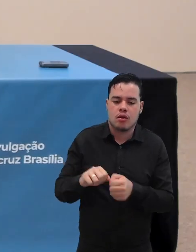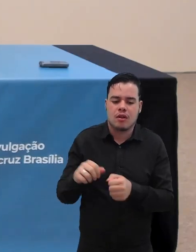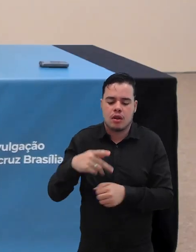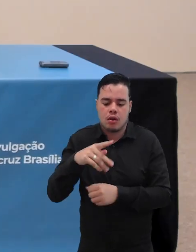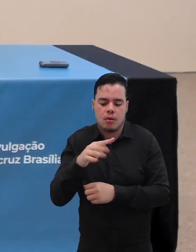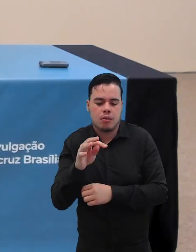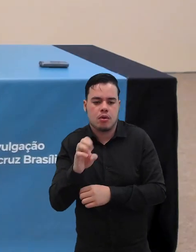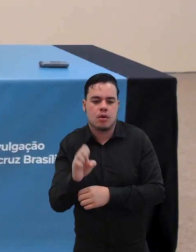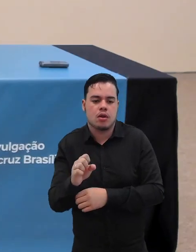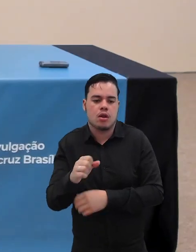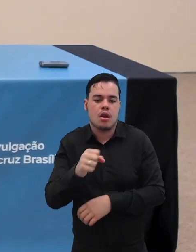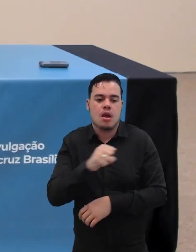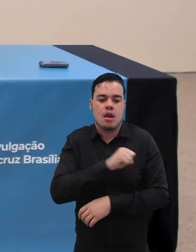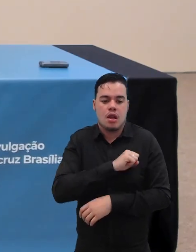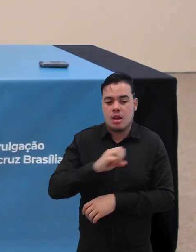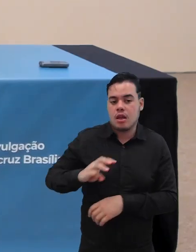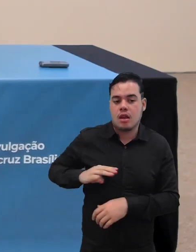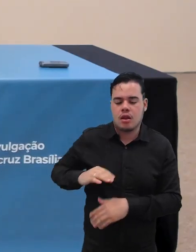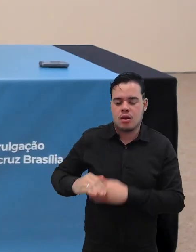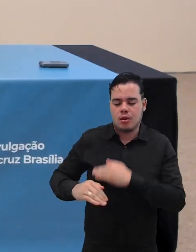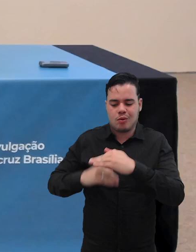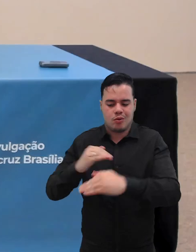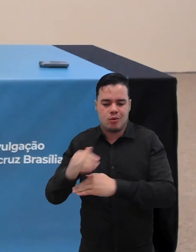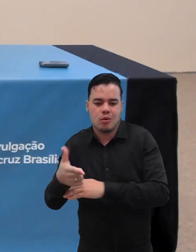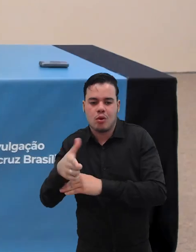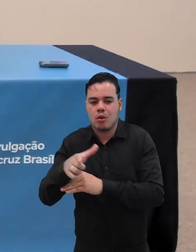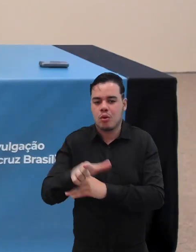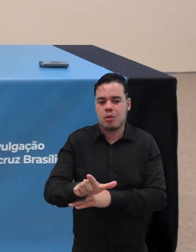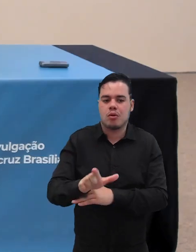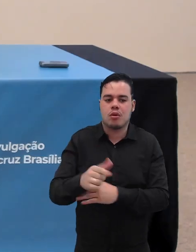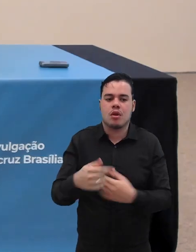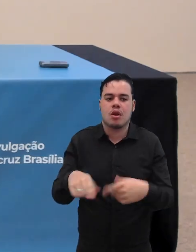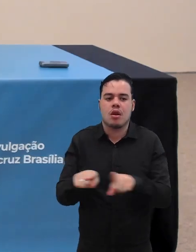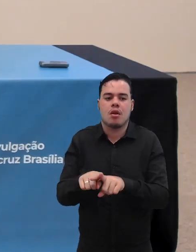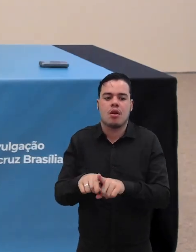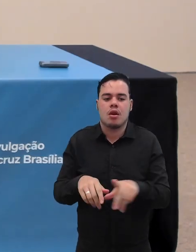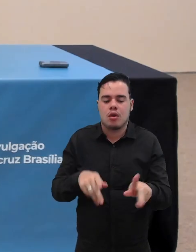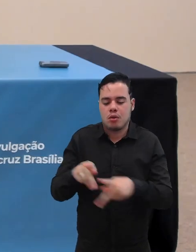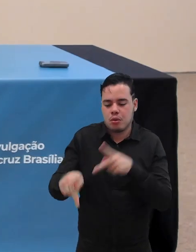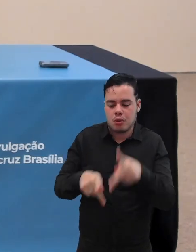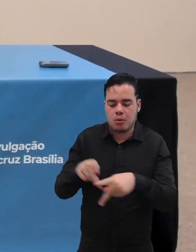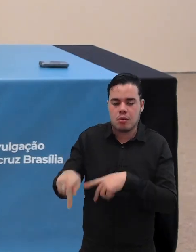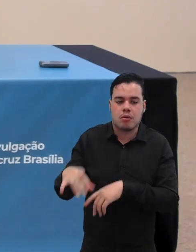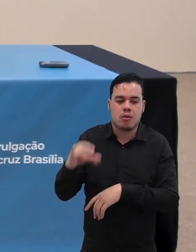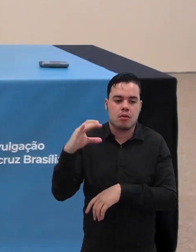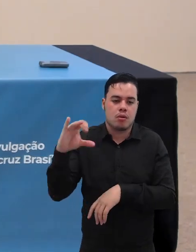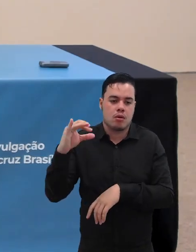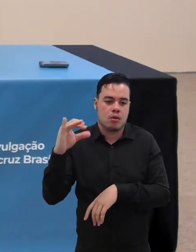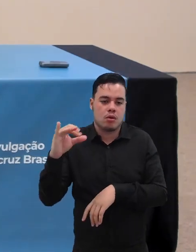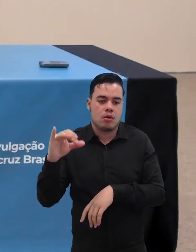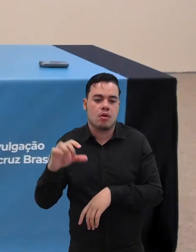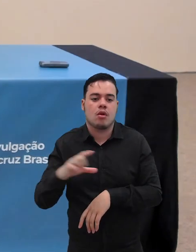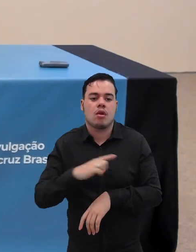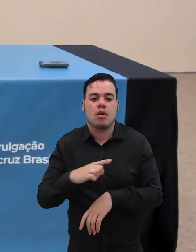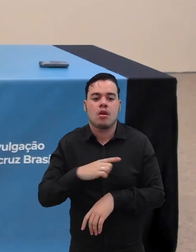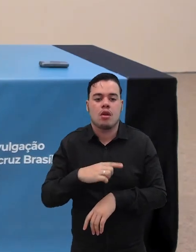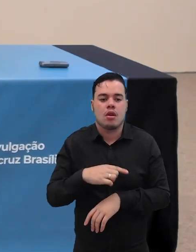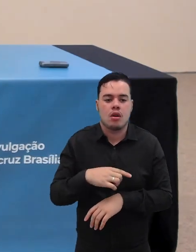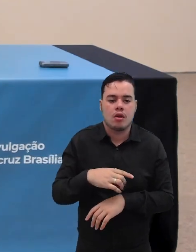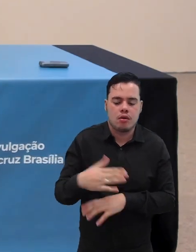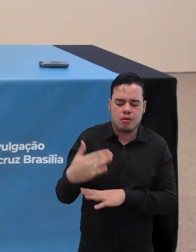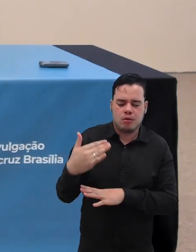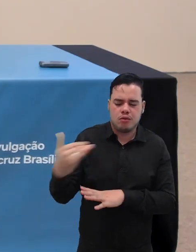nessa secretaria que estava sendo reconstruída, nessa área de popularização da ciência. Então, teve aí um